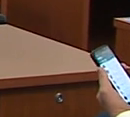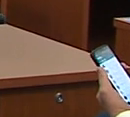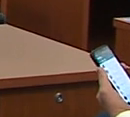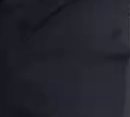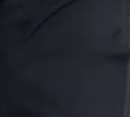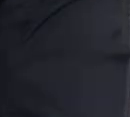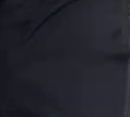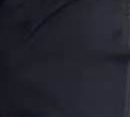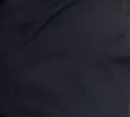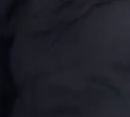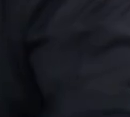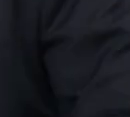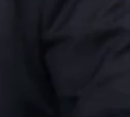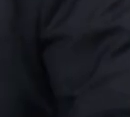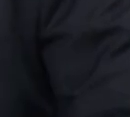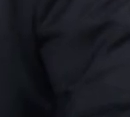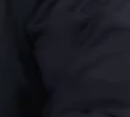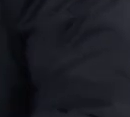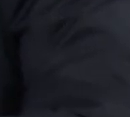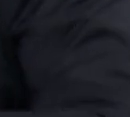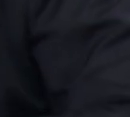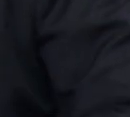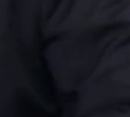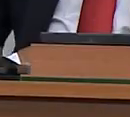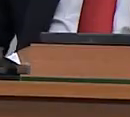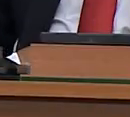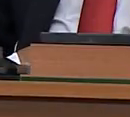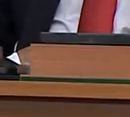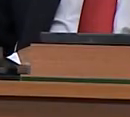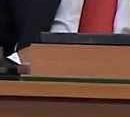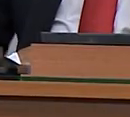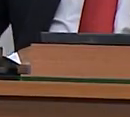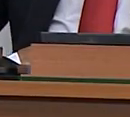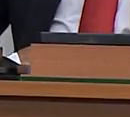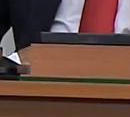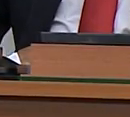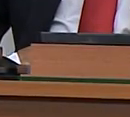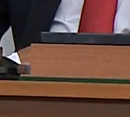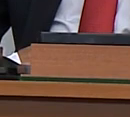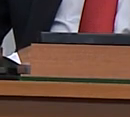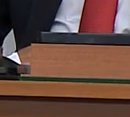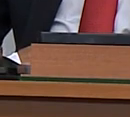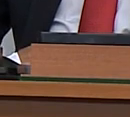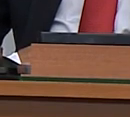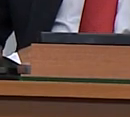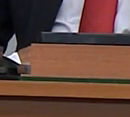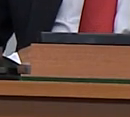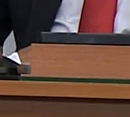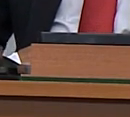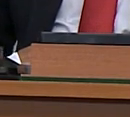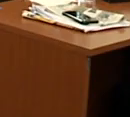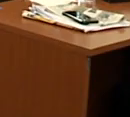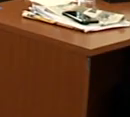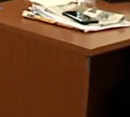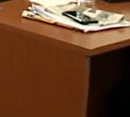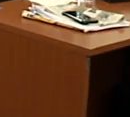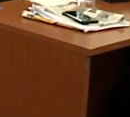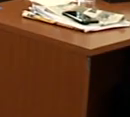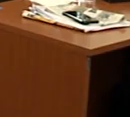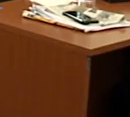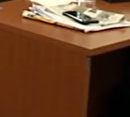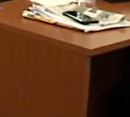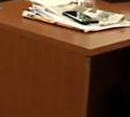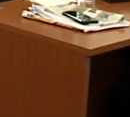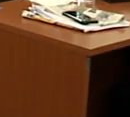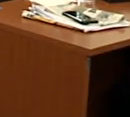de Vereadores de Sorocaba. A medida, de acordo com o presidente Fernando Dini, é válida até 30 de abril e tem como